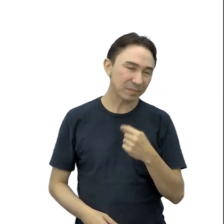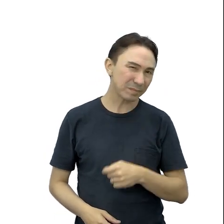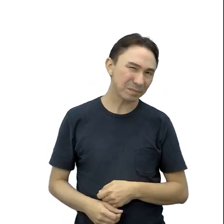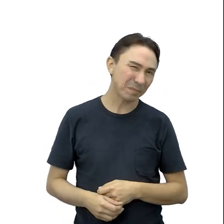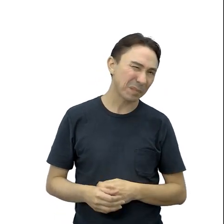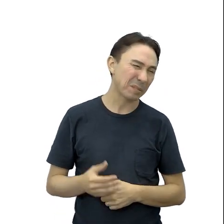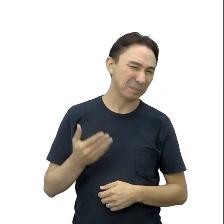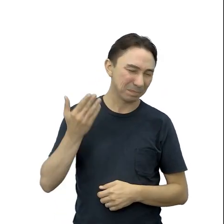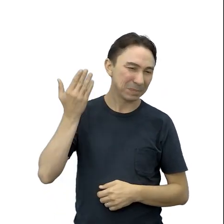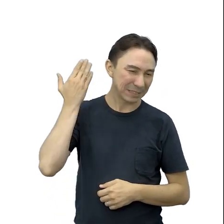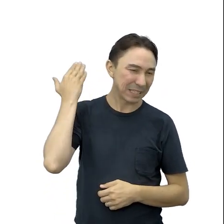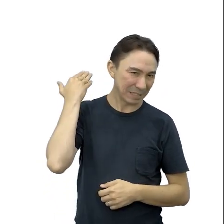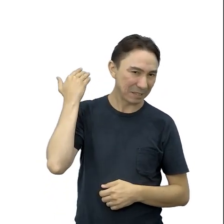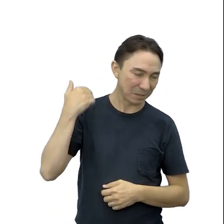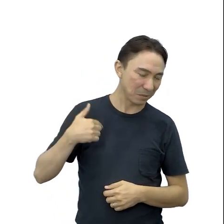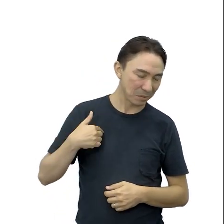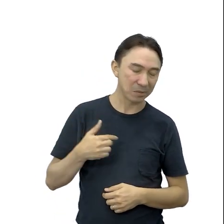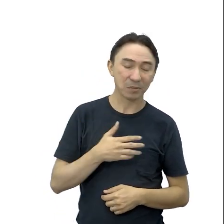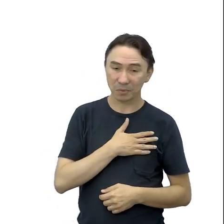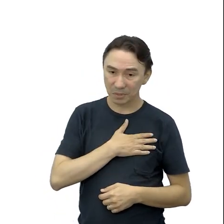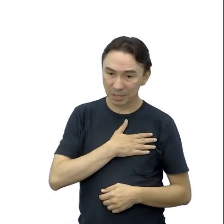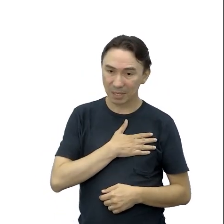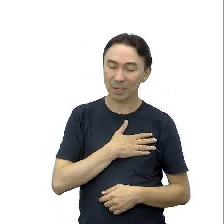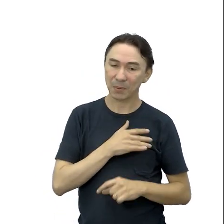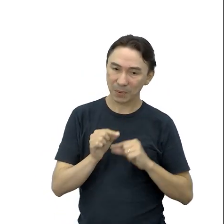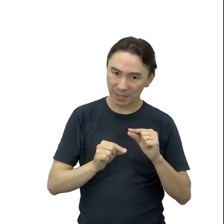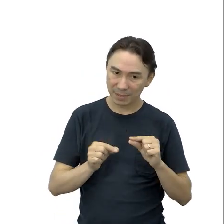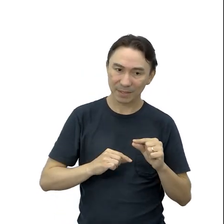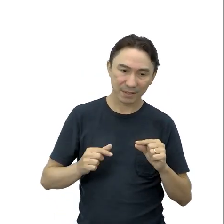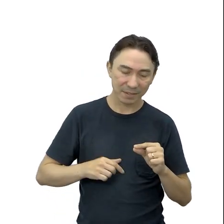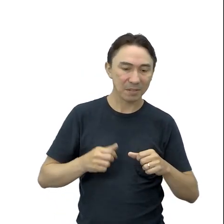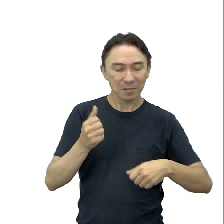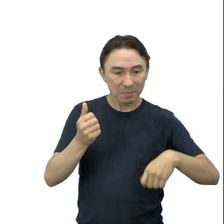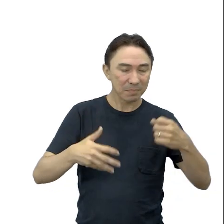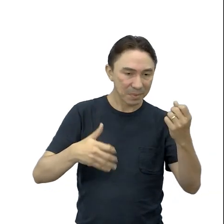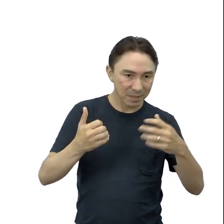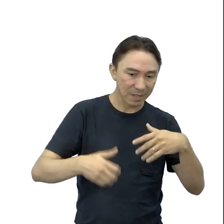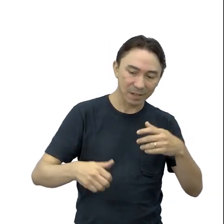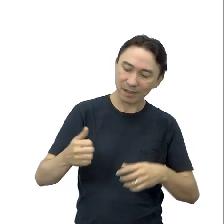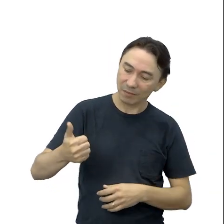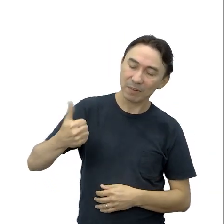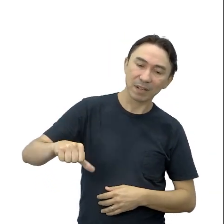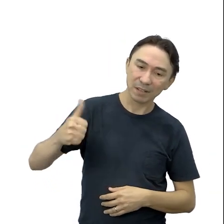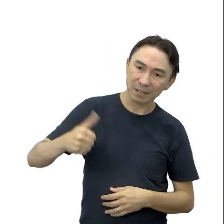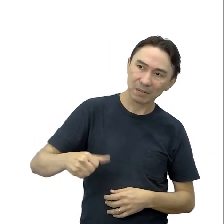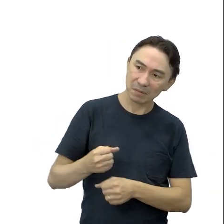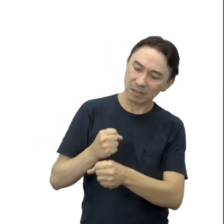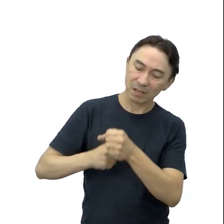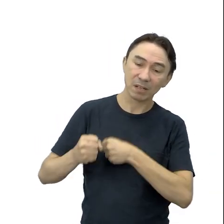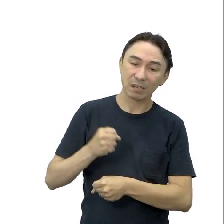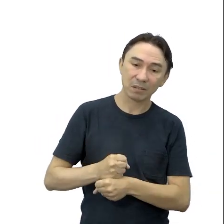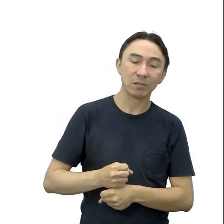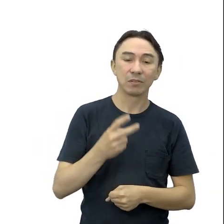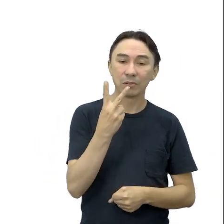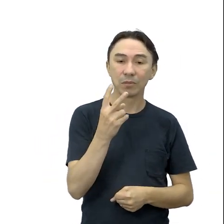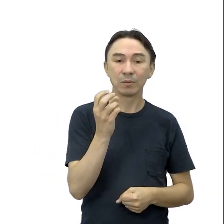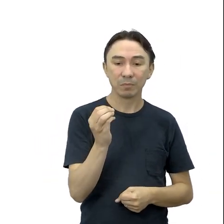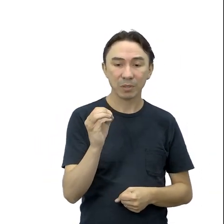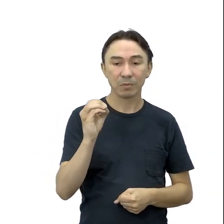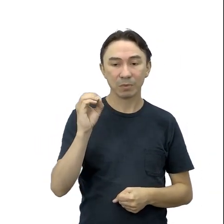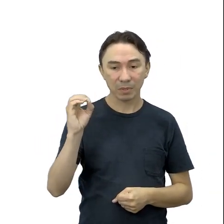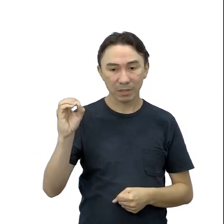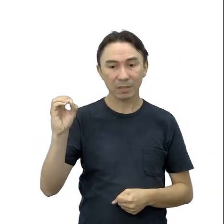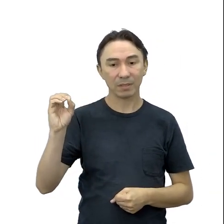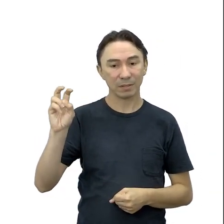gostar de falar sobre avaliação em 2005, quando eu vi o professor Sebastiani falando sobre isso,